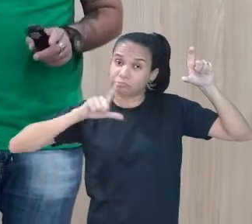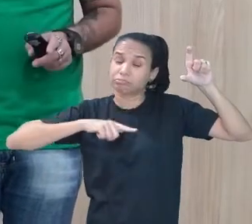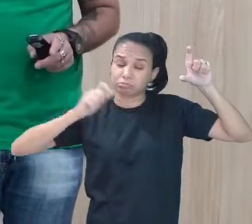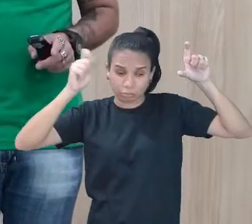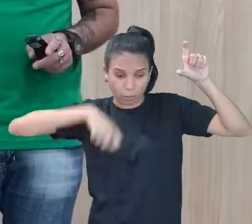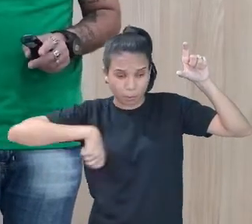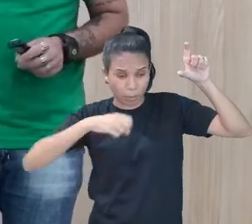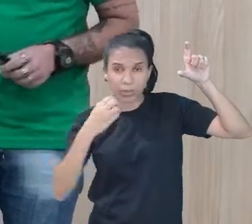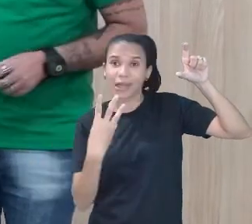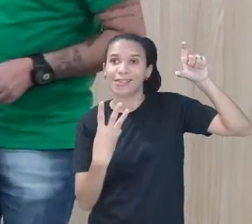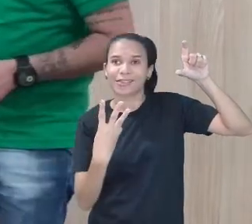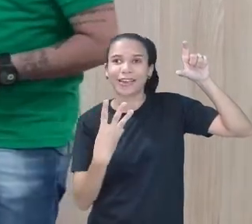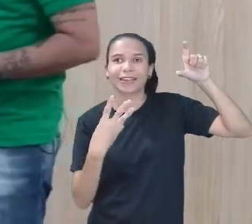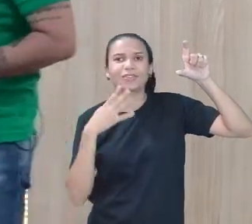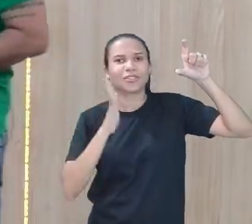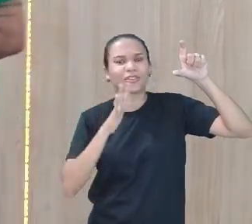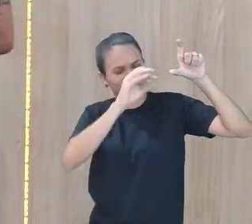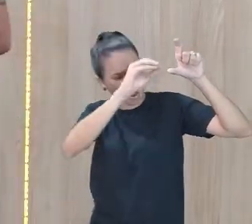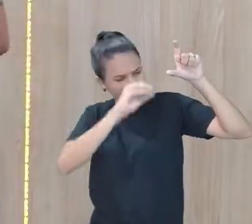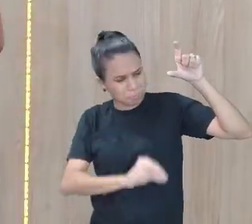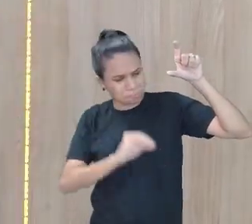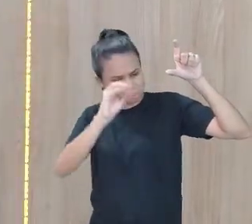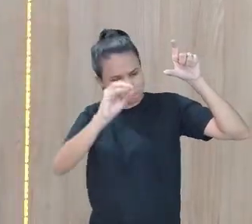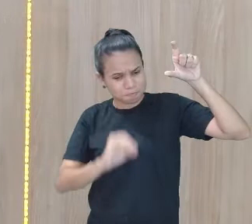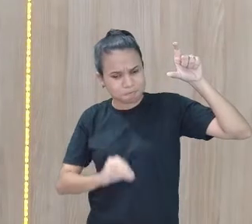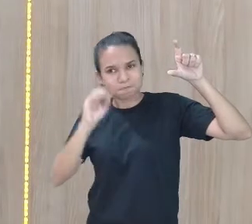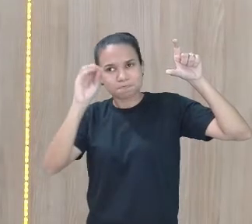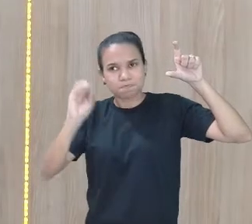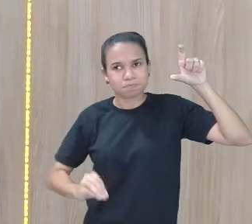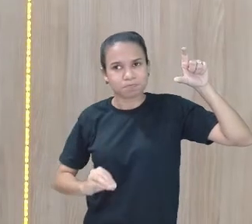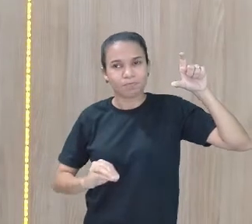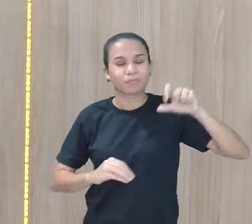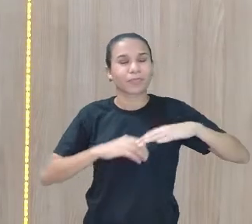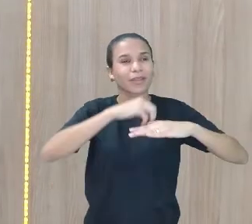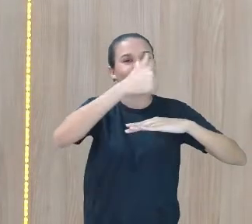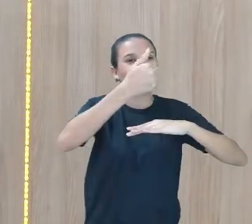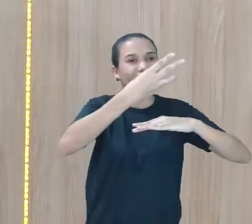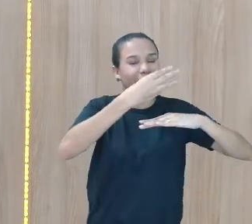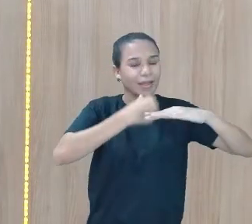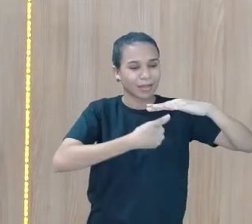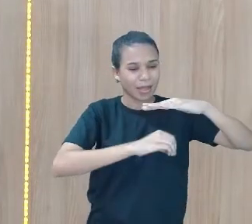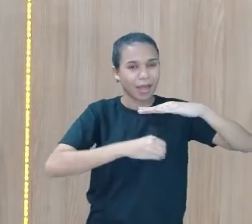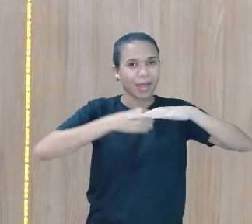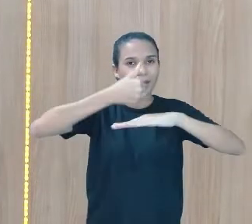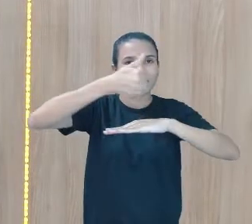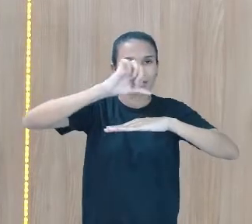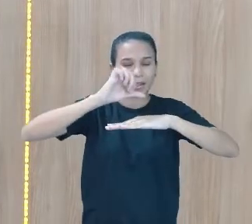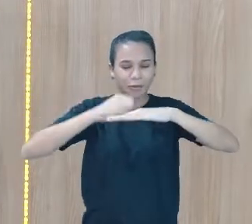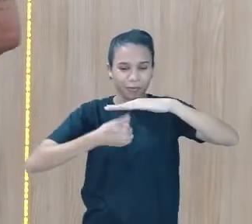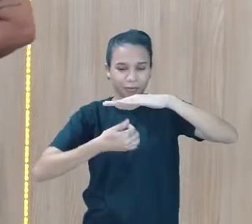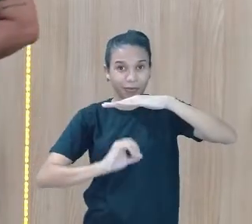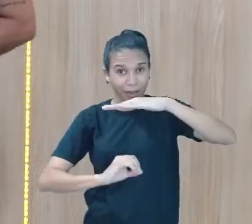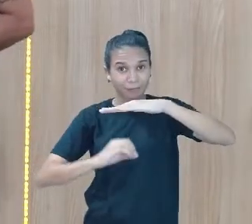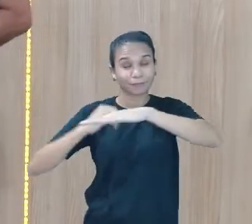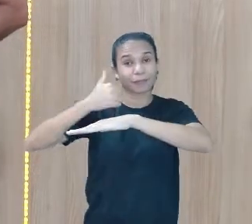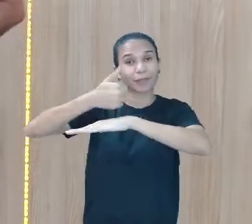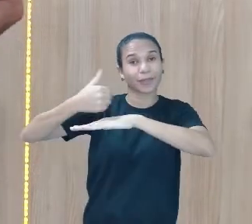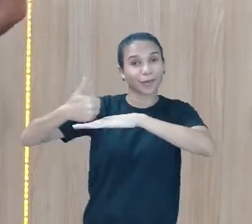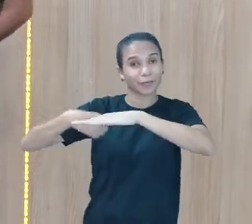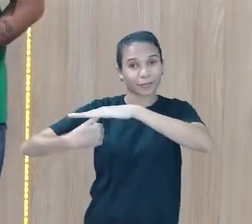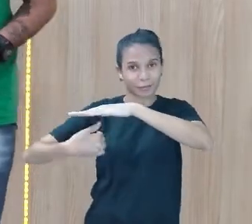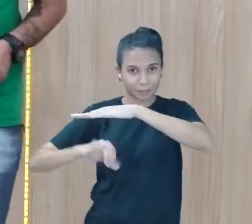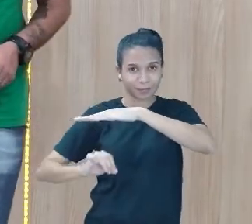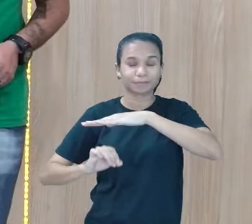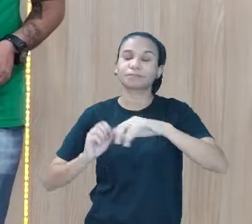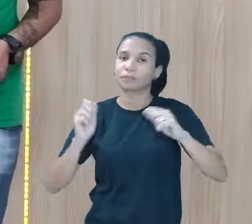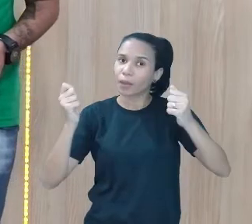já possuo 3 frações decimais. 13 sobre 10, 19 sobre 10 e 11 sobre